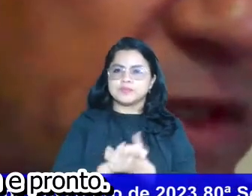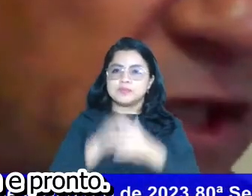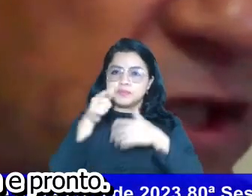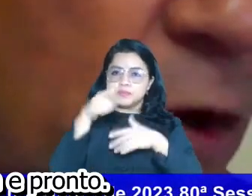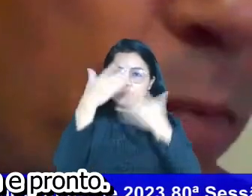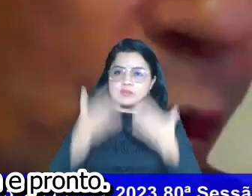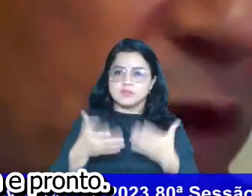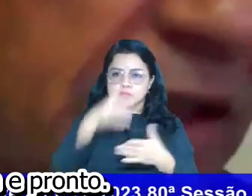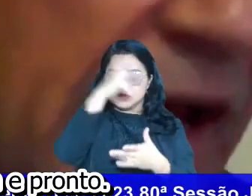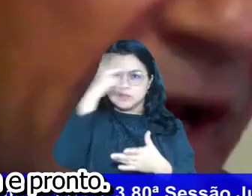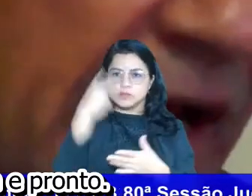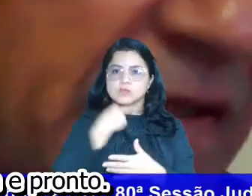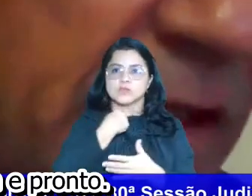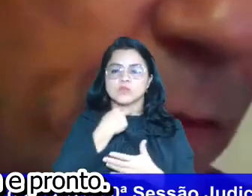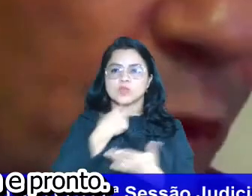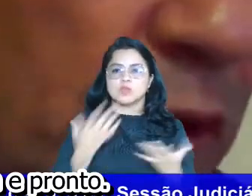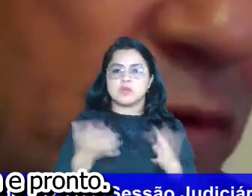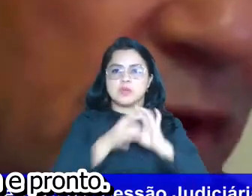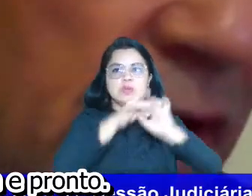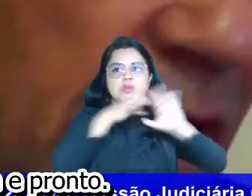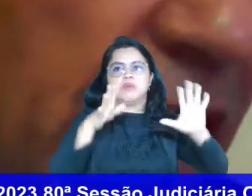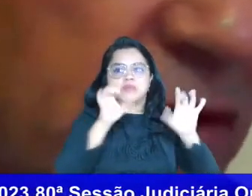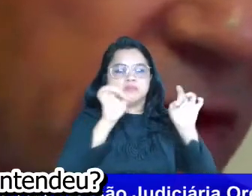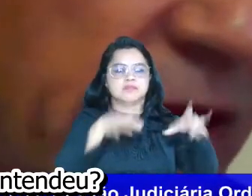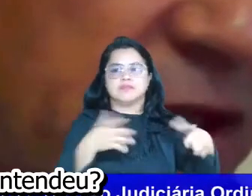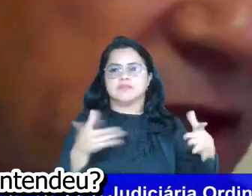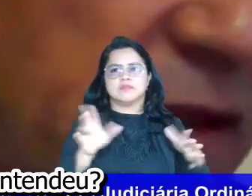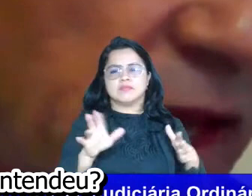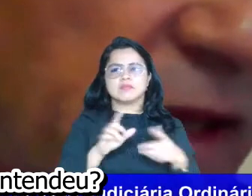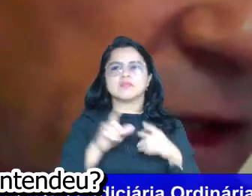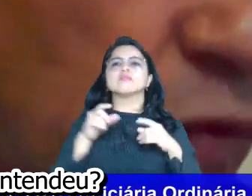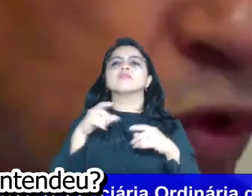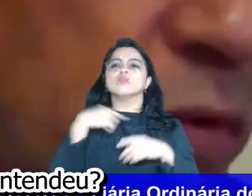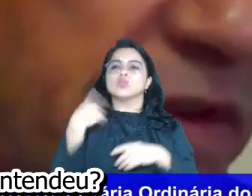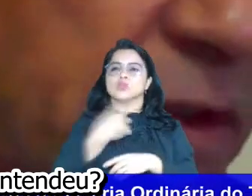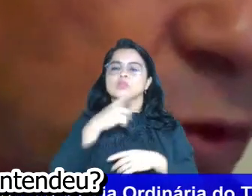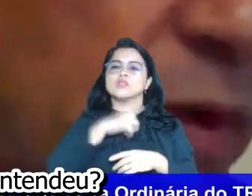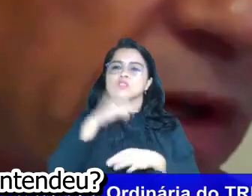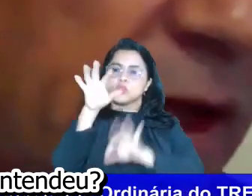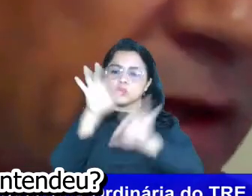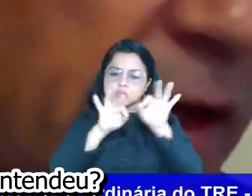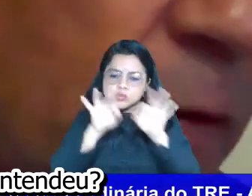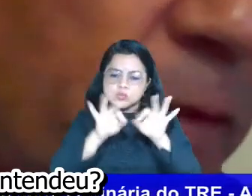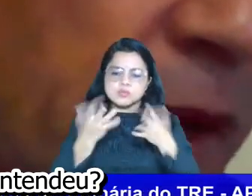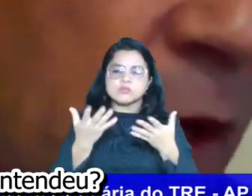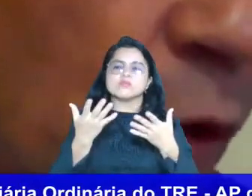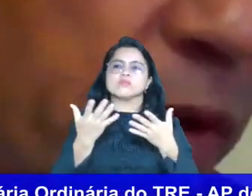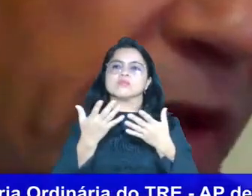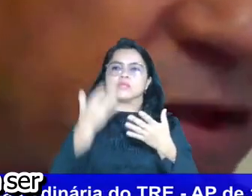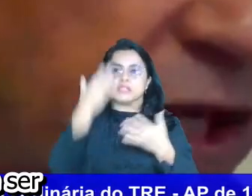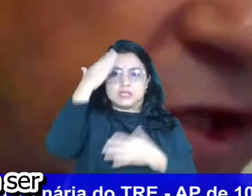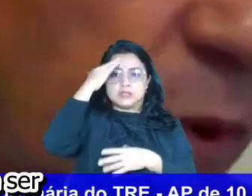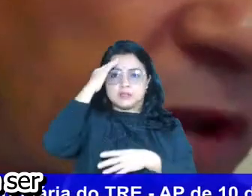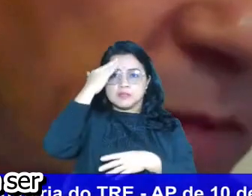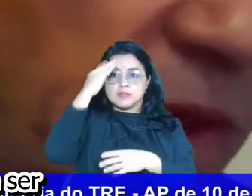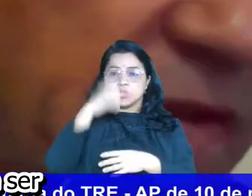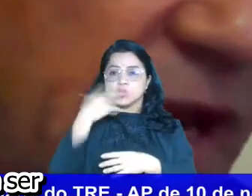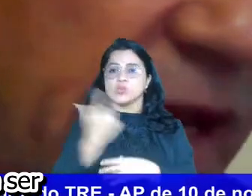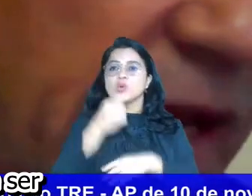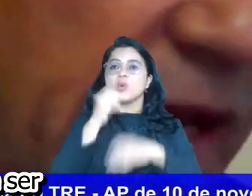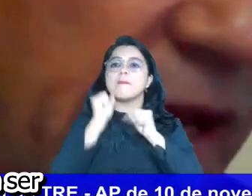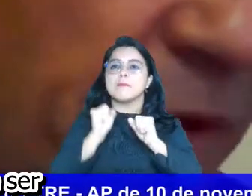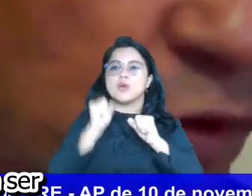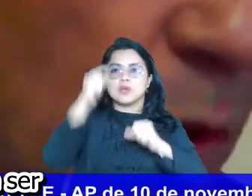essas pessoas a gente não pode largar assim e pronto. Isso daí a gente tem que ter um jogo de cintura, entendeu? O que a gente